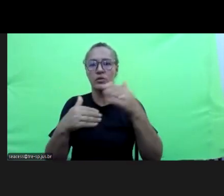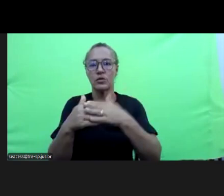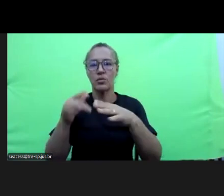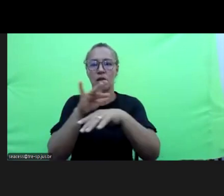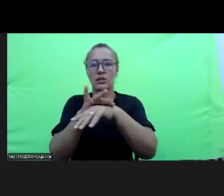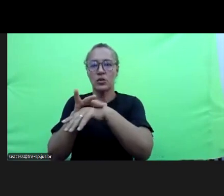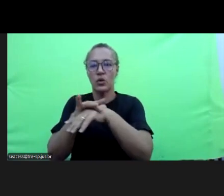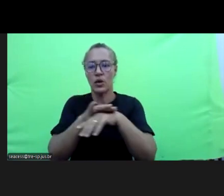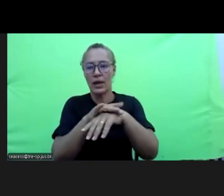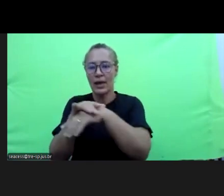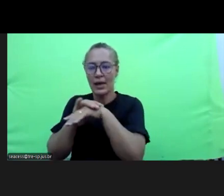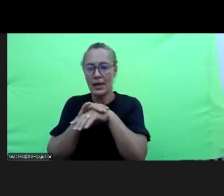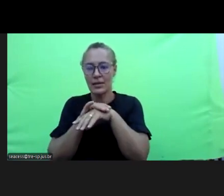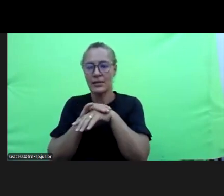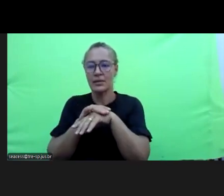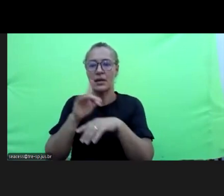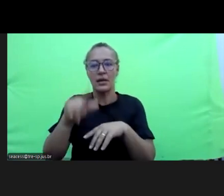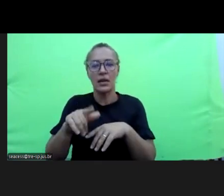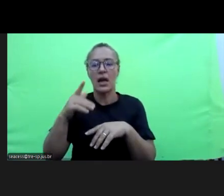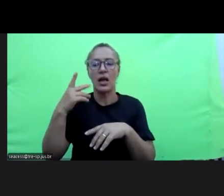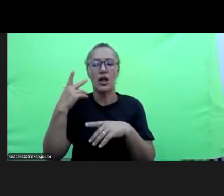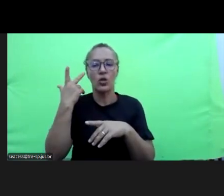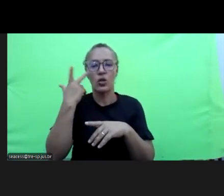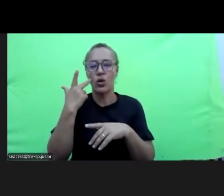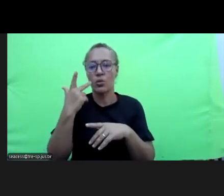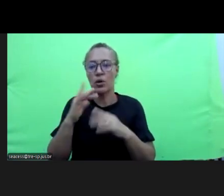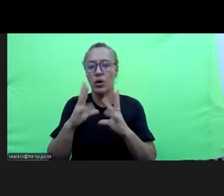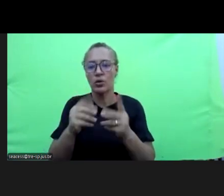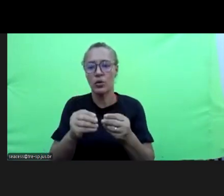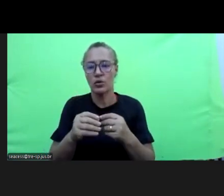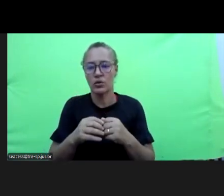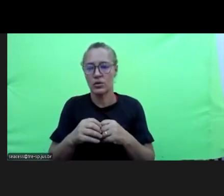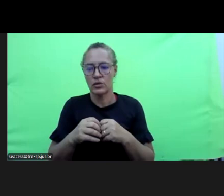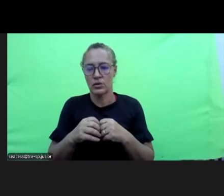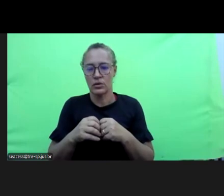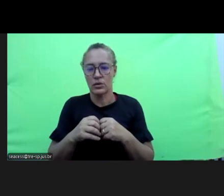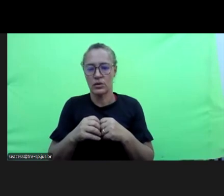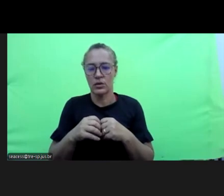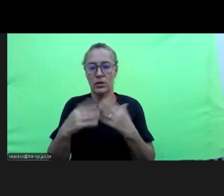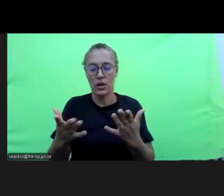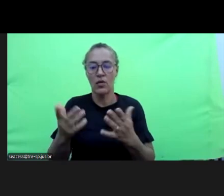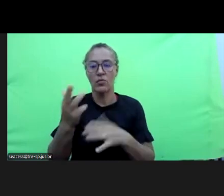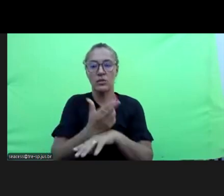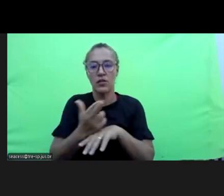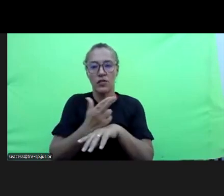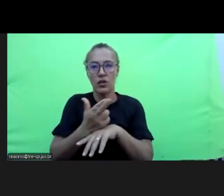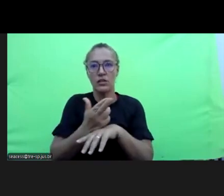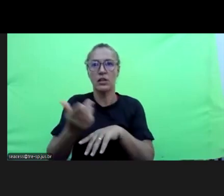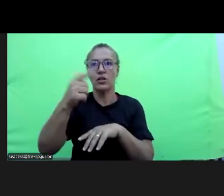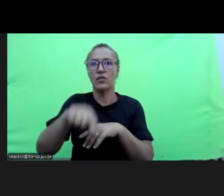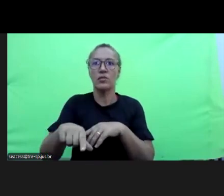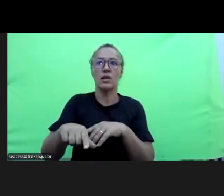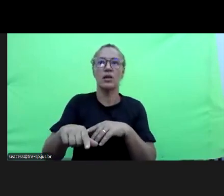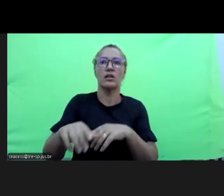que é a pressão intraocular. Então, nós, dessa vez, reforçar um pouquinho sobre a informação da